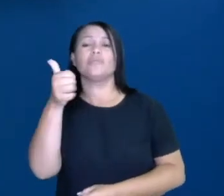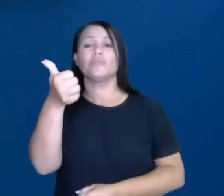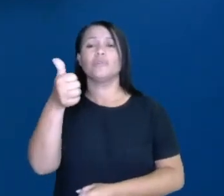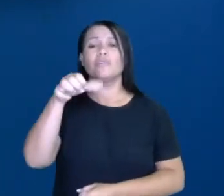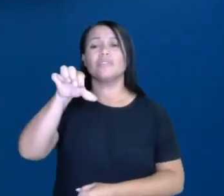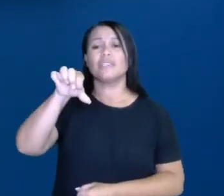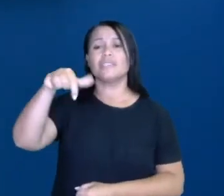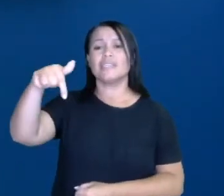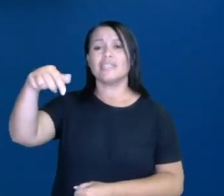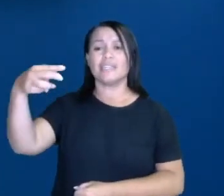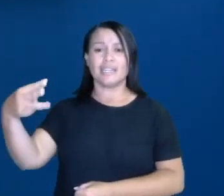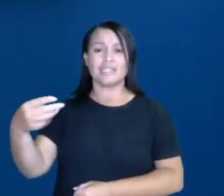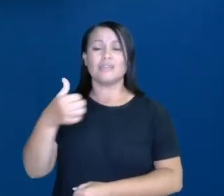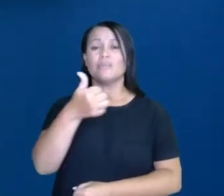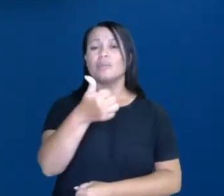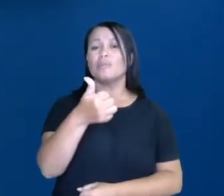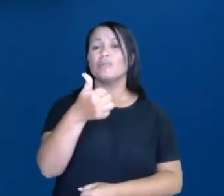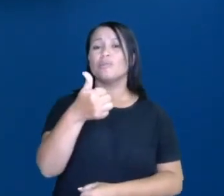1973,